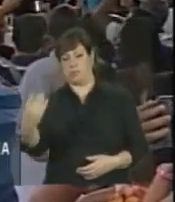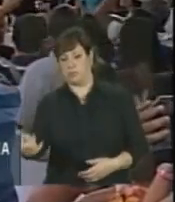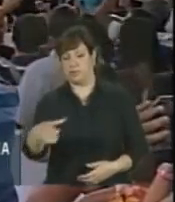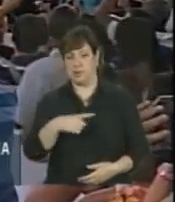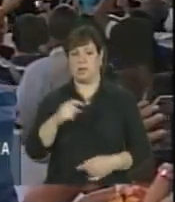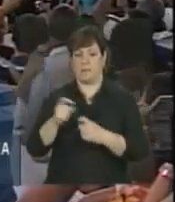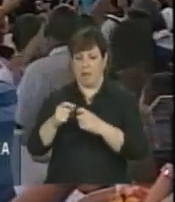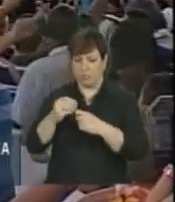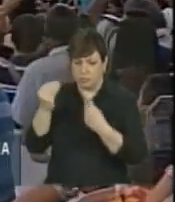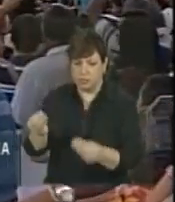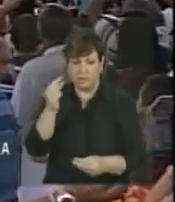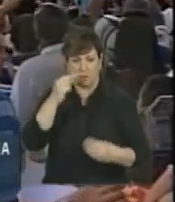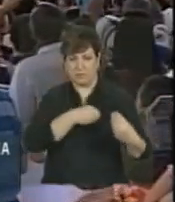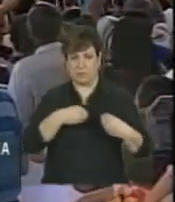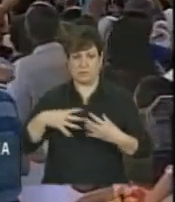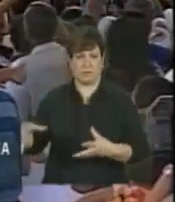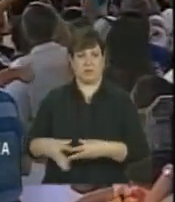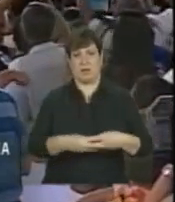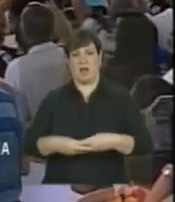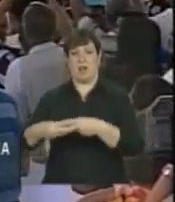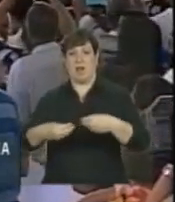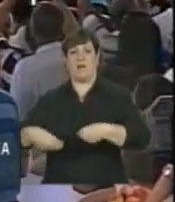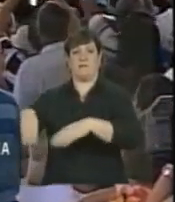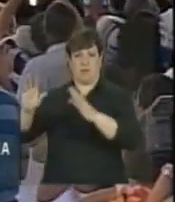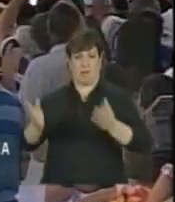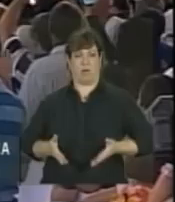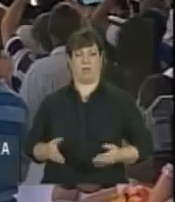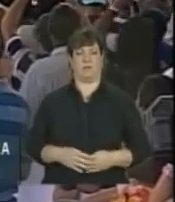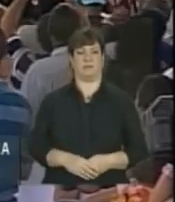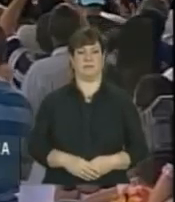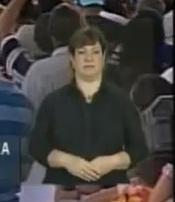o médico já chegou, estão levando ele agora.